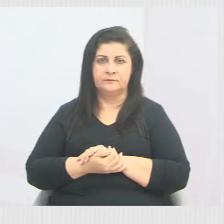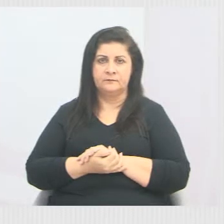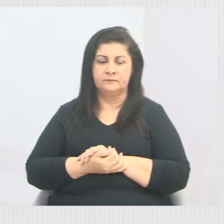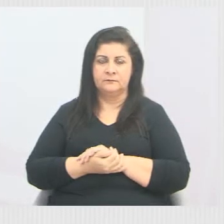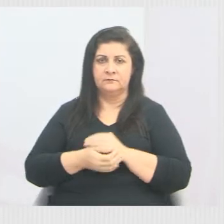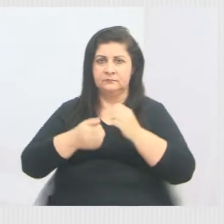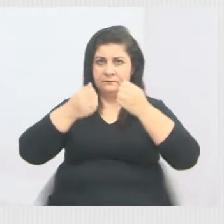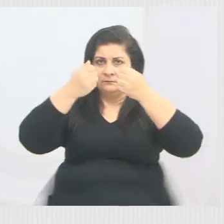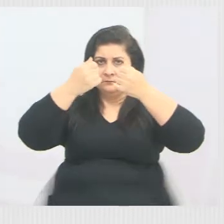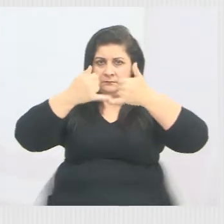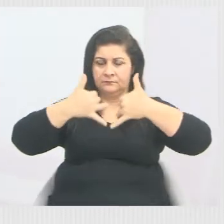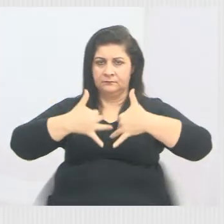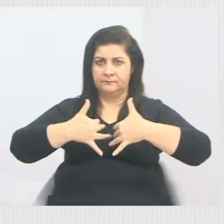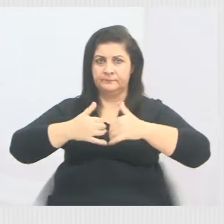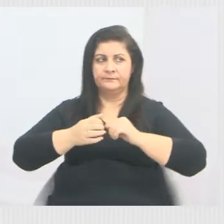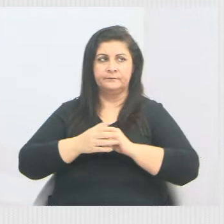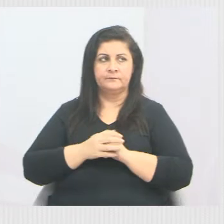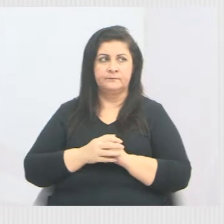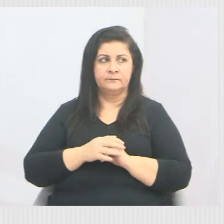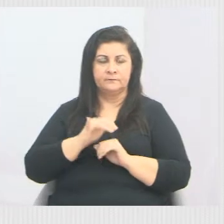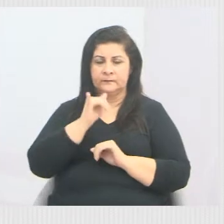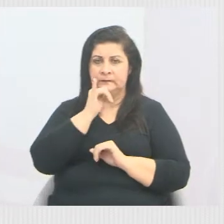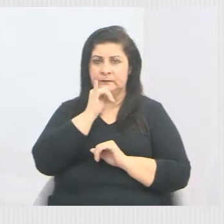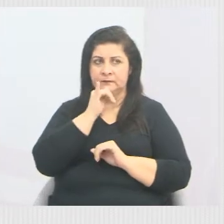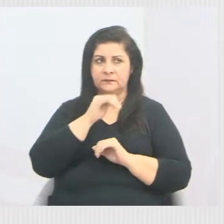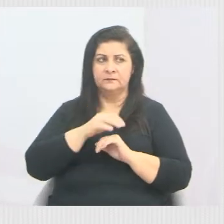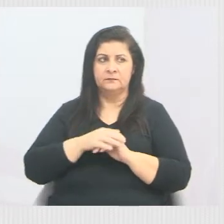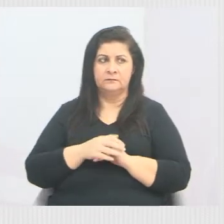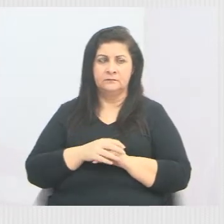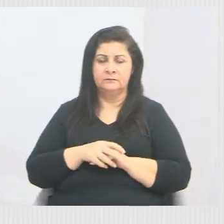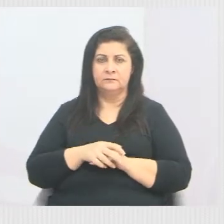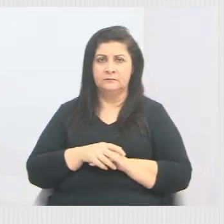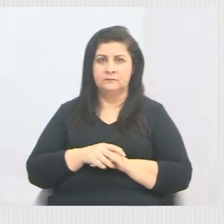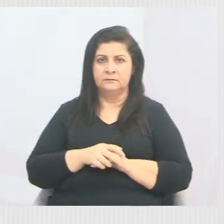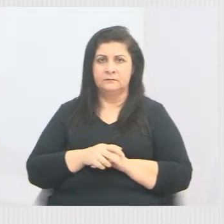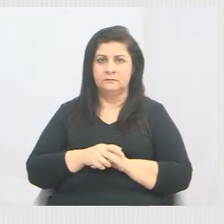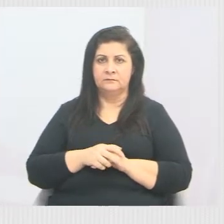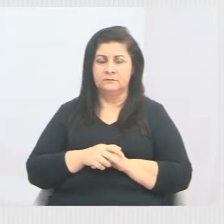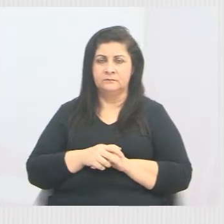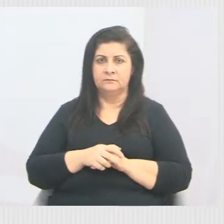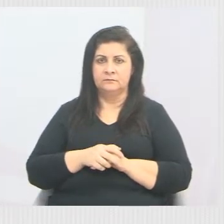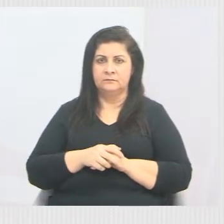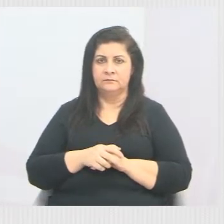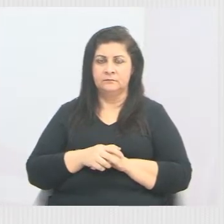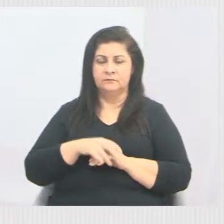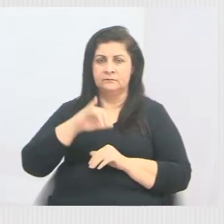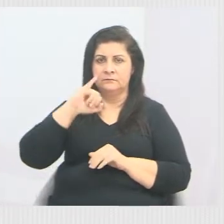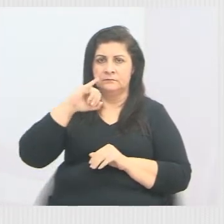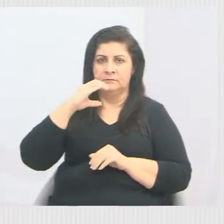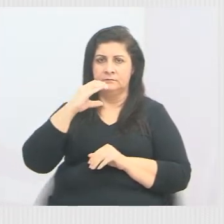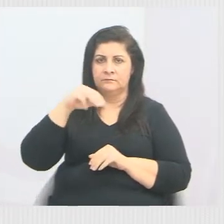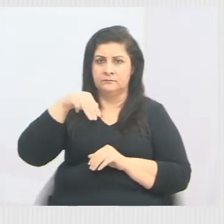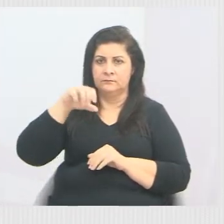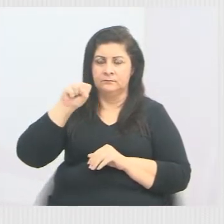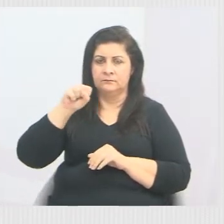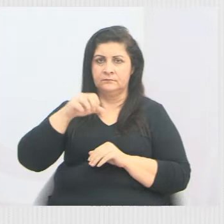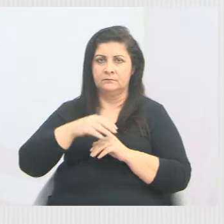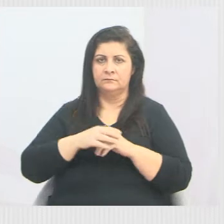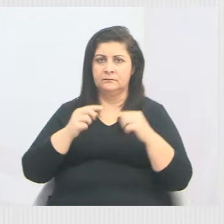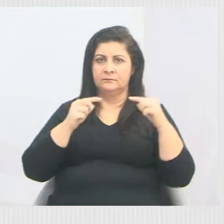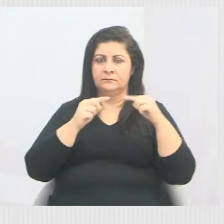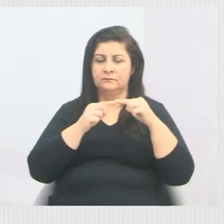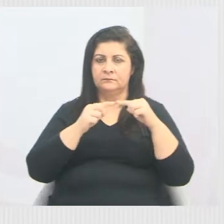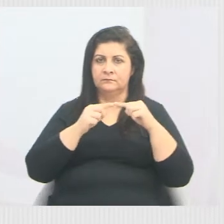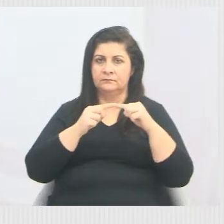Aqui, alguns exemplos, tá, de receitas. Aqui temos primeiro o ICMS, meta